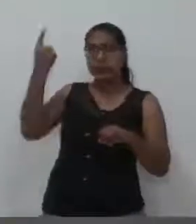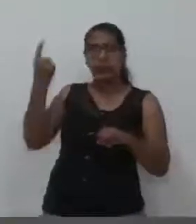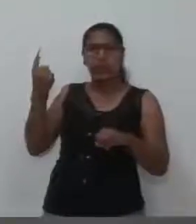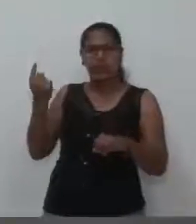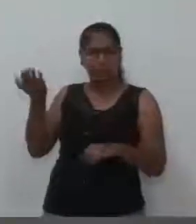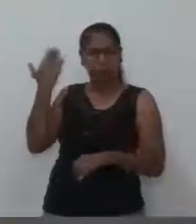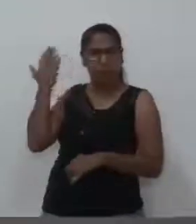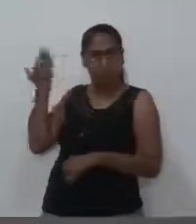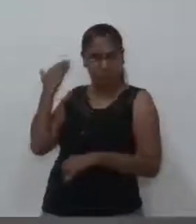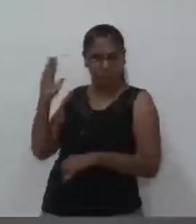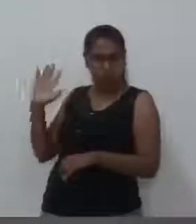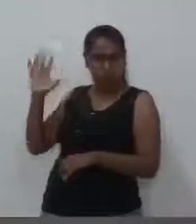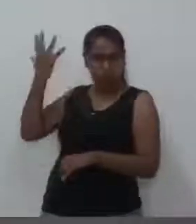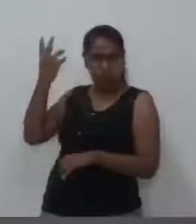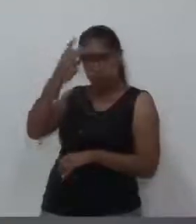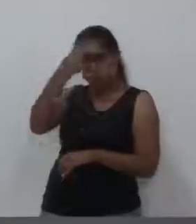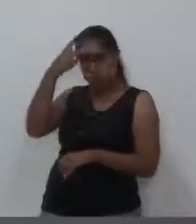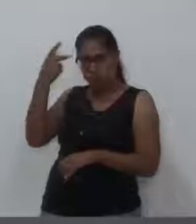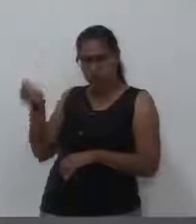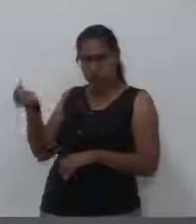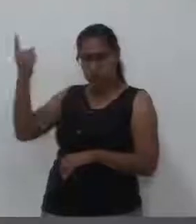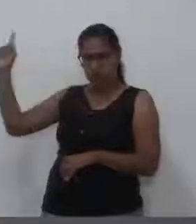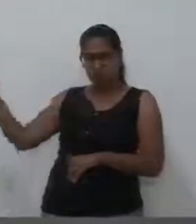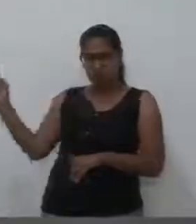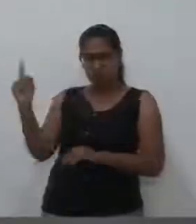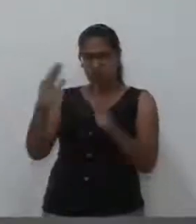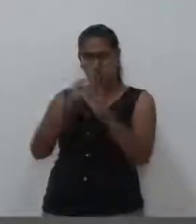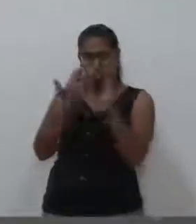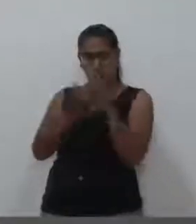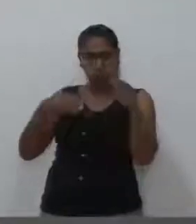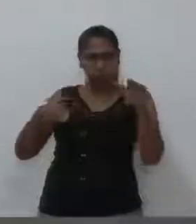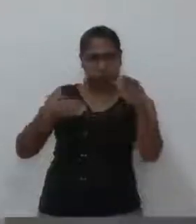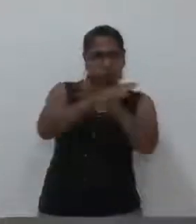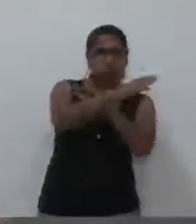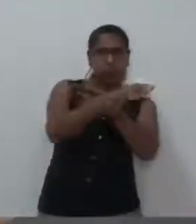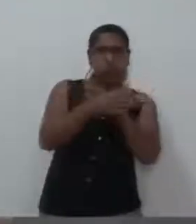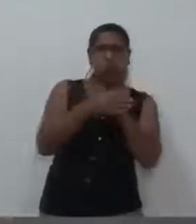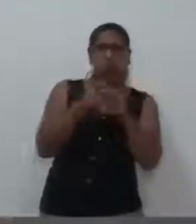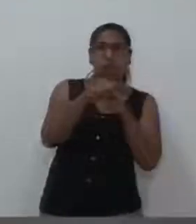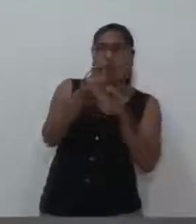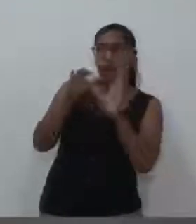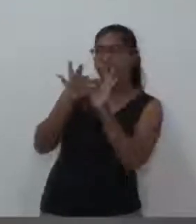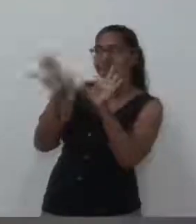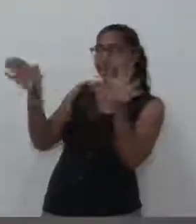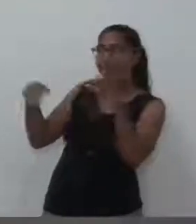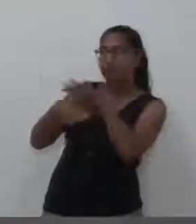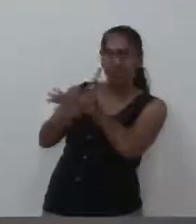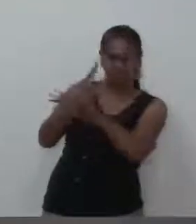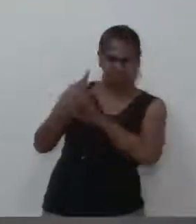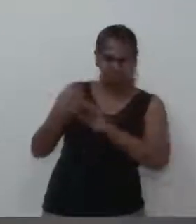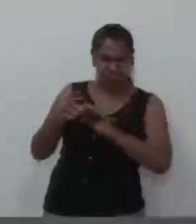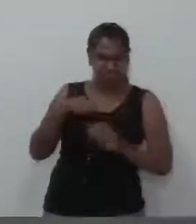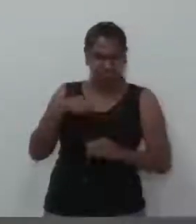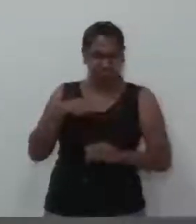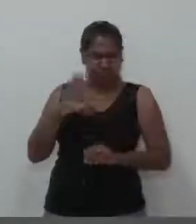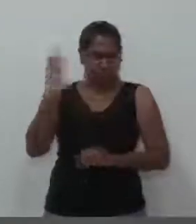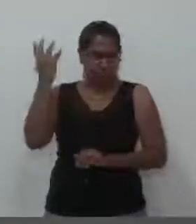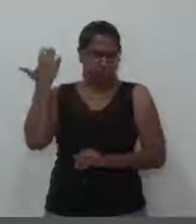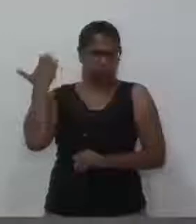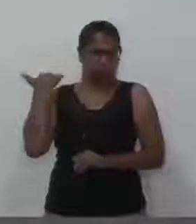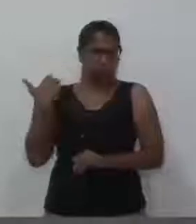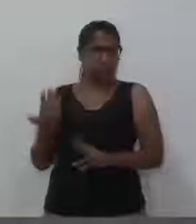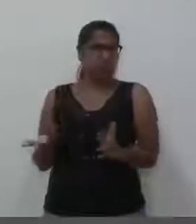estava deixando? Primeira situação que a gente tem que pensar. Segundo, não me vejo como pessoa estranha, e eu quero crer que